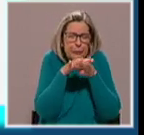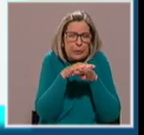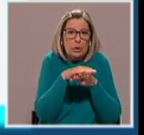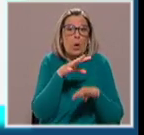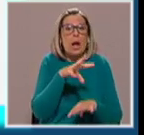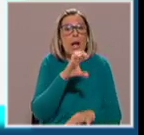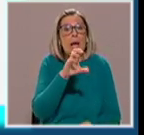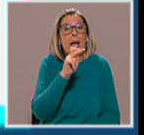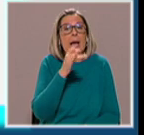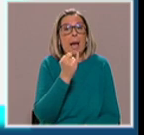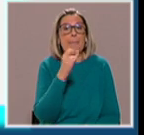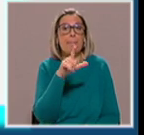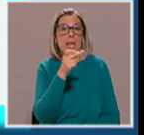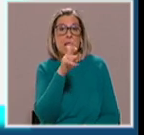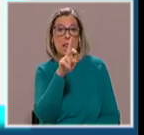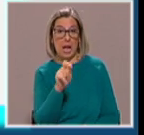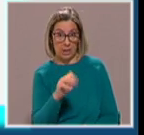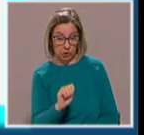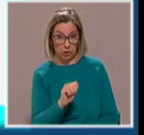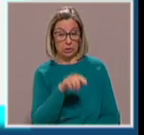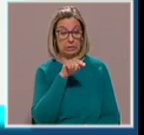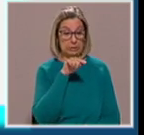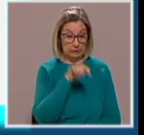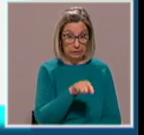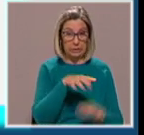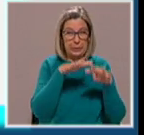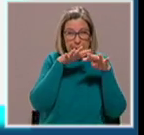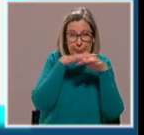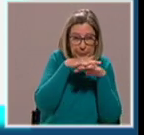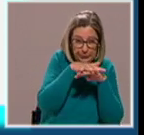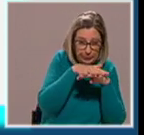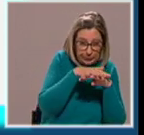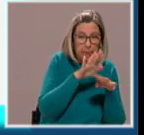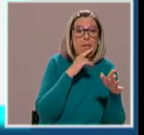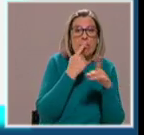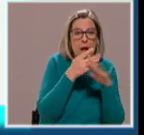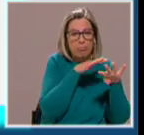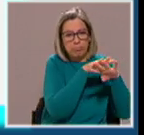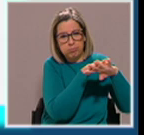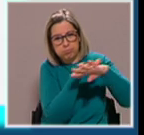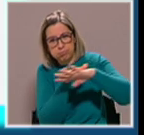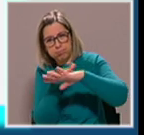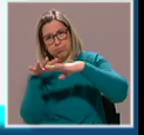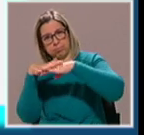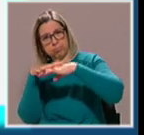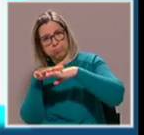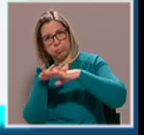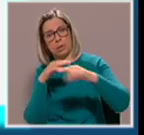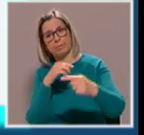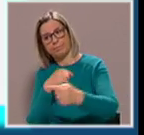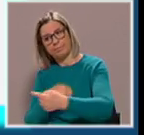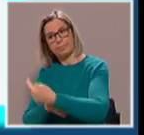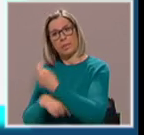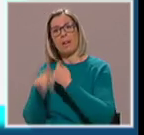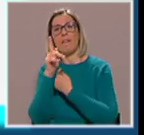os tecidos, os capilares. Os capilares confluem para vasos de maior calibre, as vénulas, que